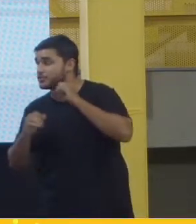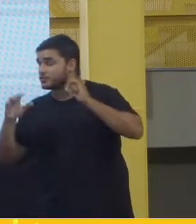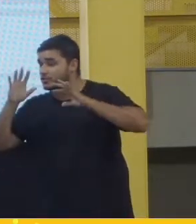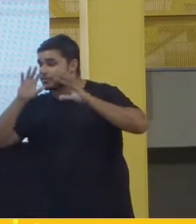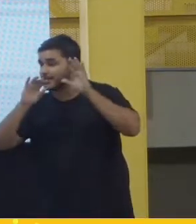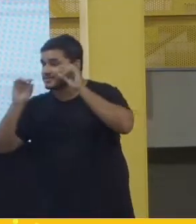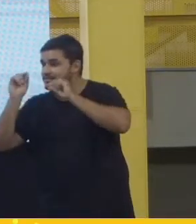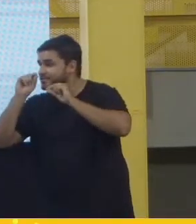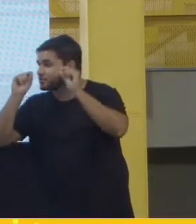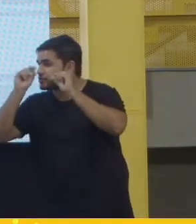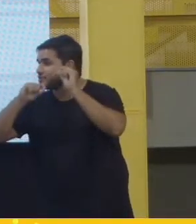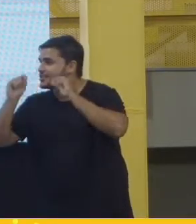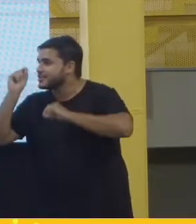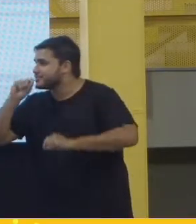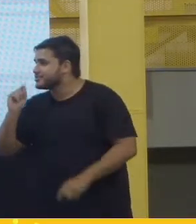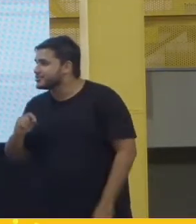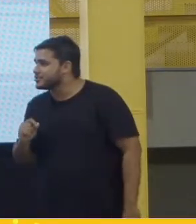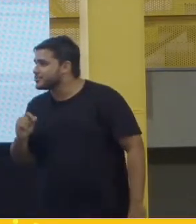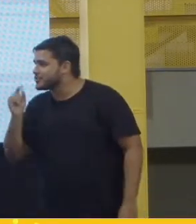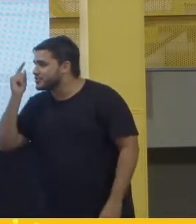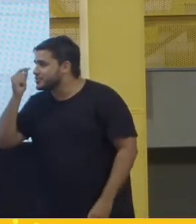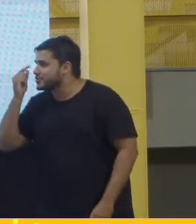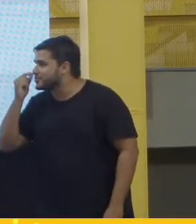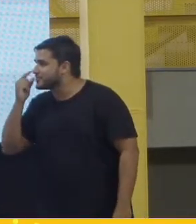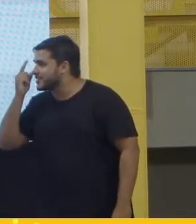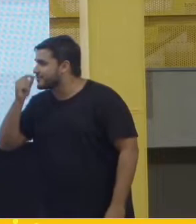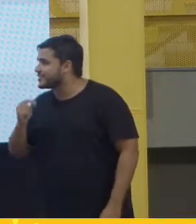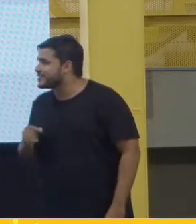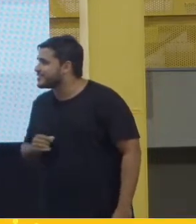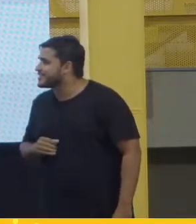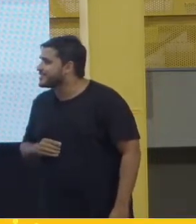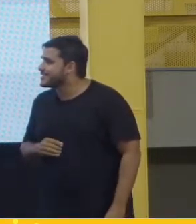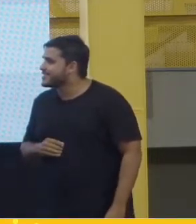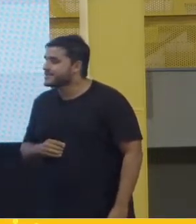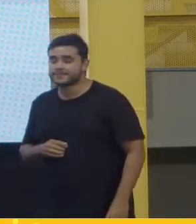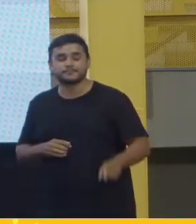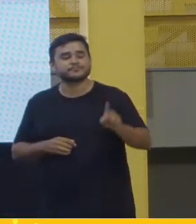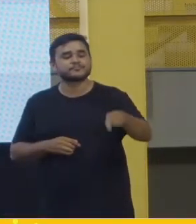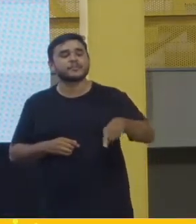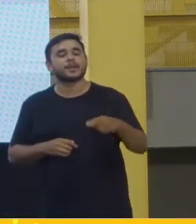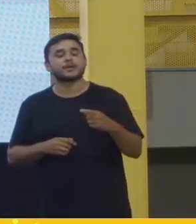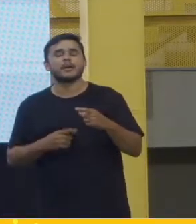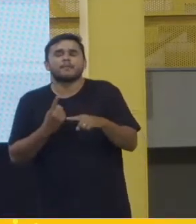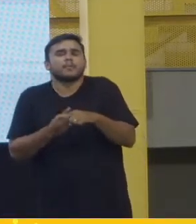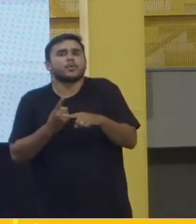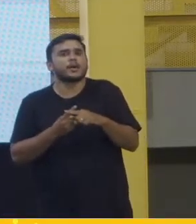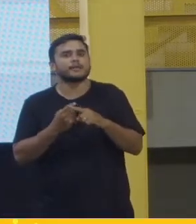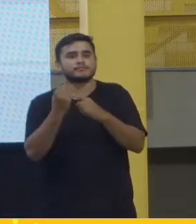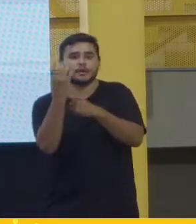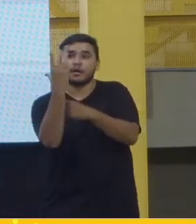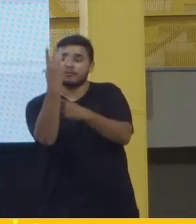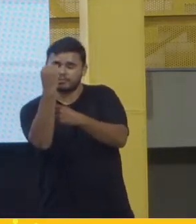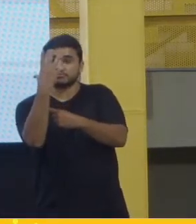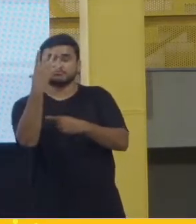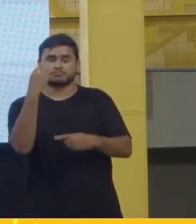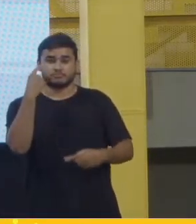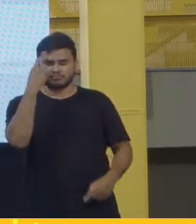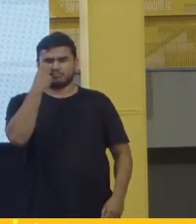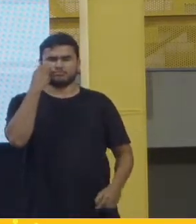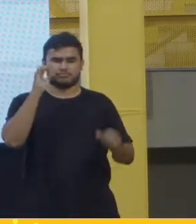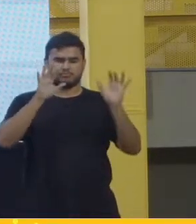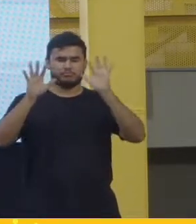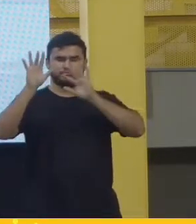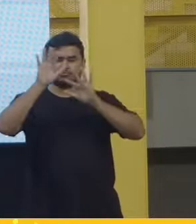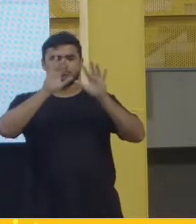flash, nossos olhos parecem que estão cheios de mosquitinhos. Ah, quando a gente bate foto com flash, dá uma